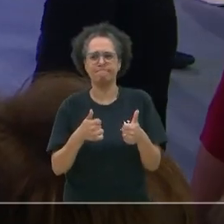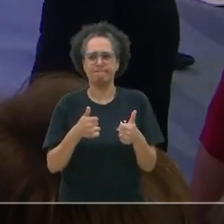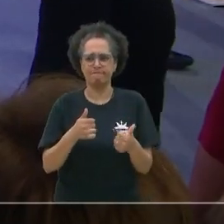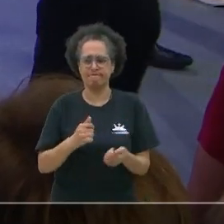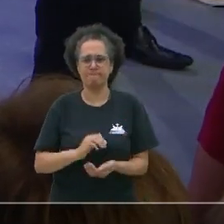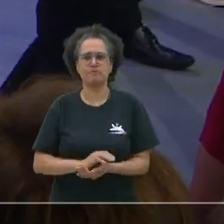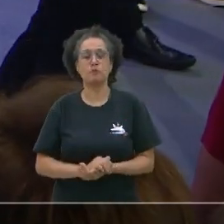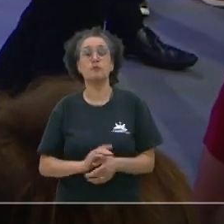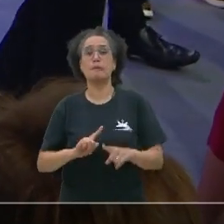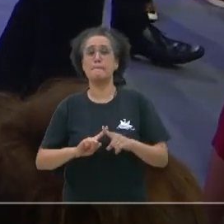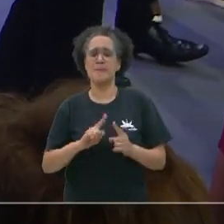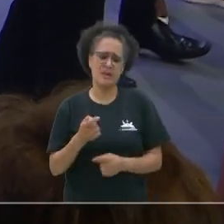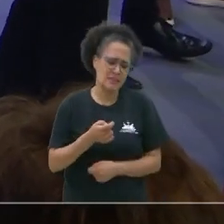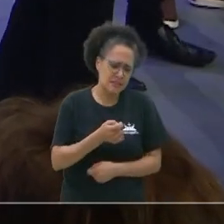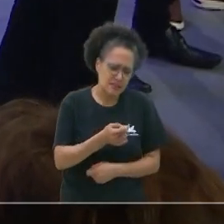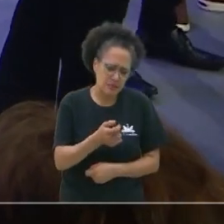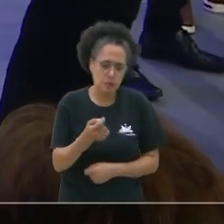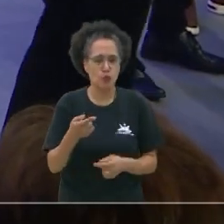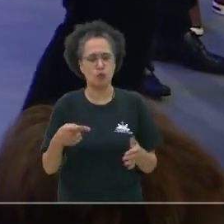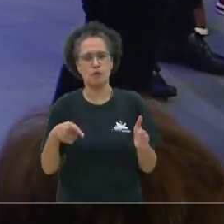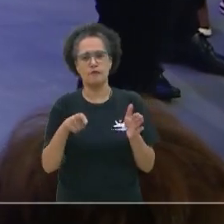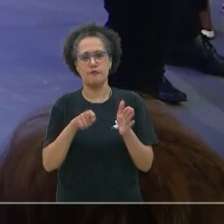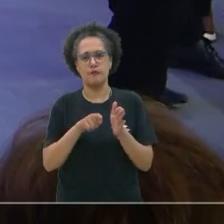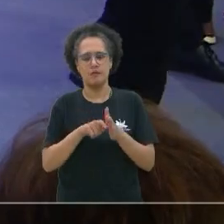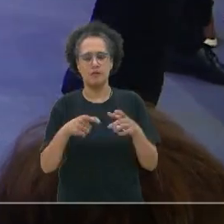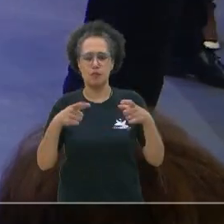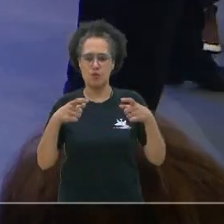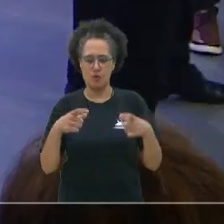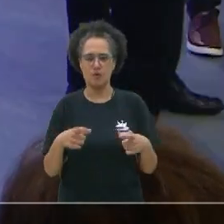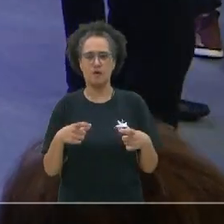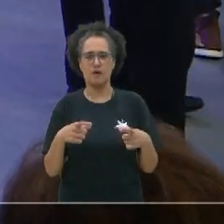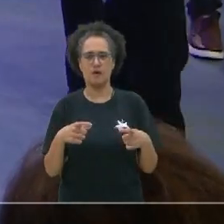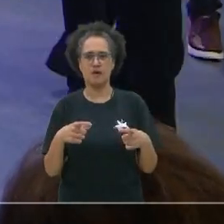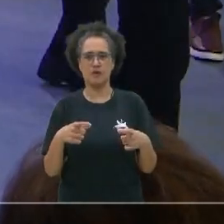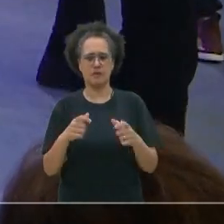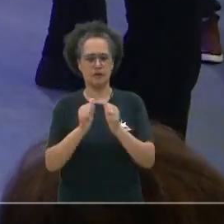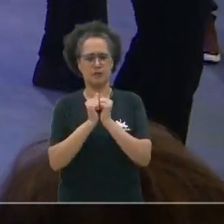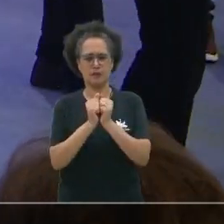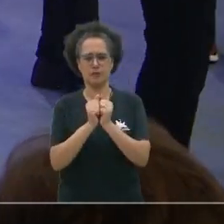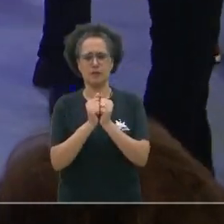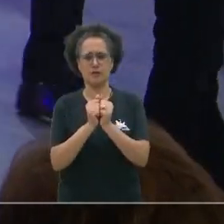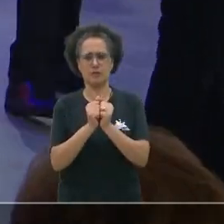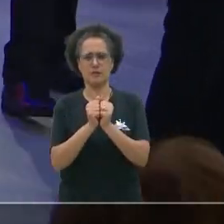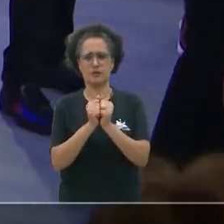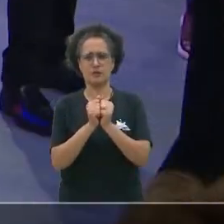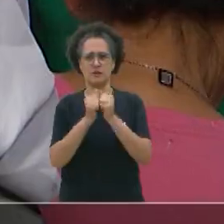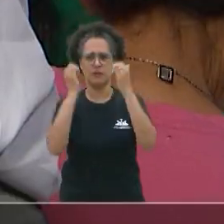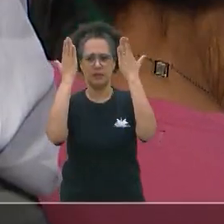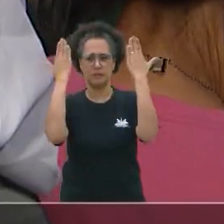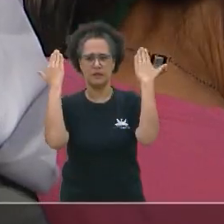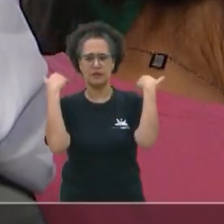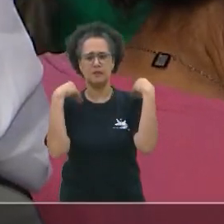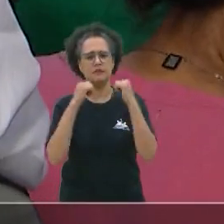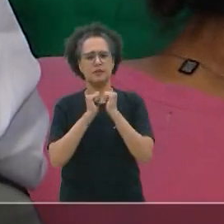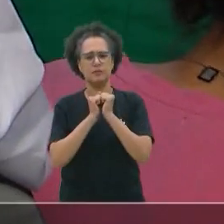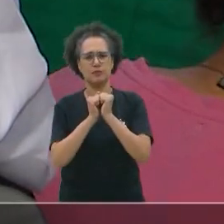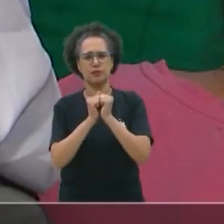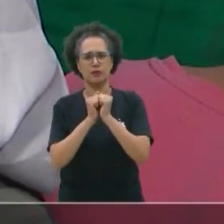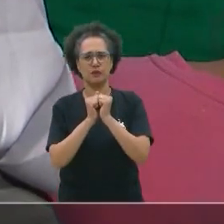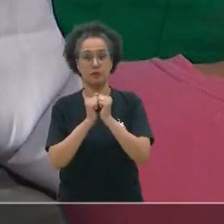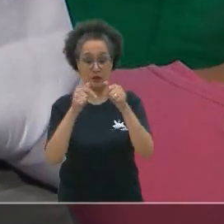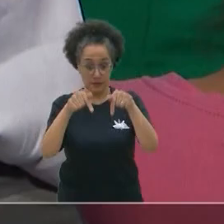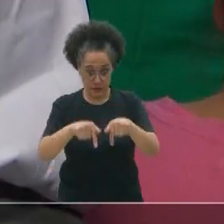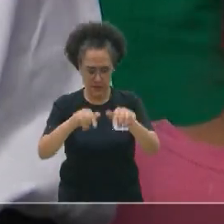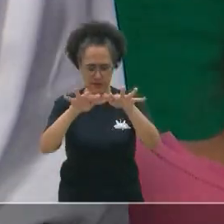Vai aos poucos, voltando para o seu lugar e cantando com a irmã. Ó vento impetuoso, ó vento impetuoso, vem sobre esse